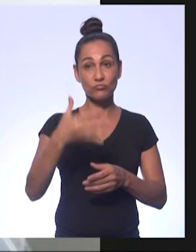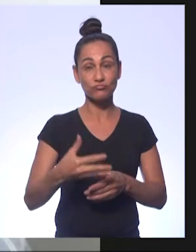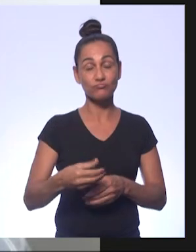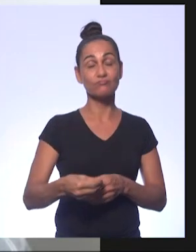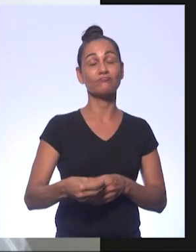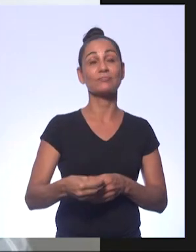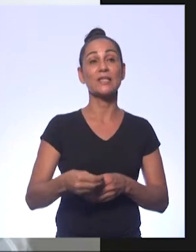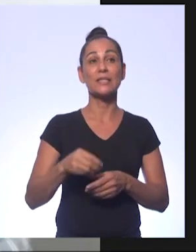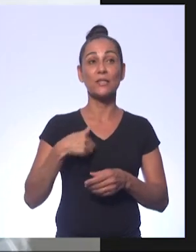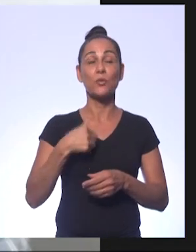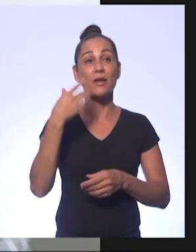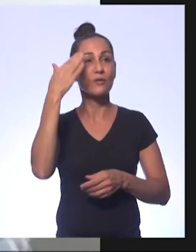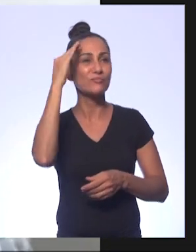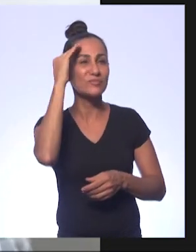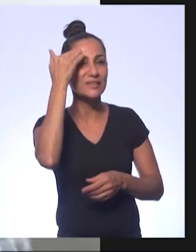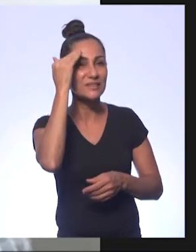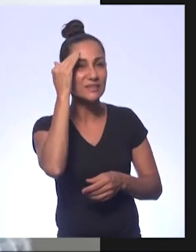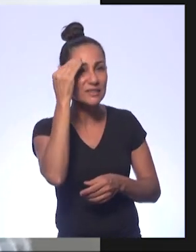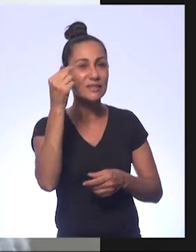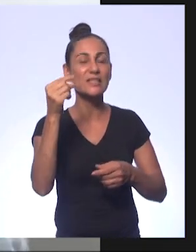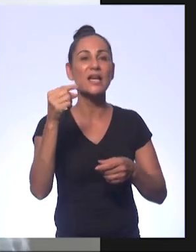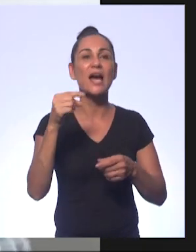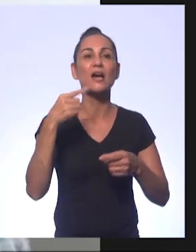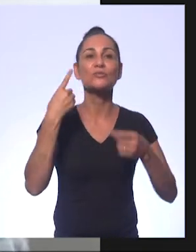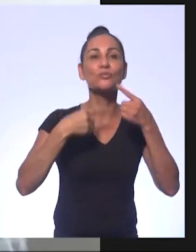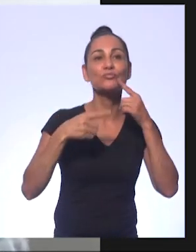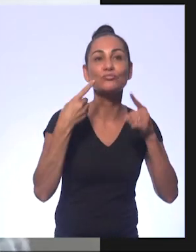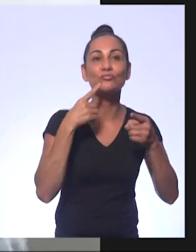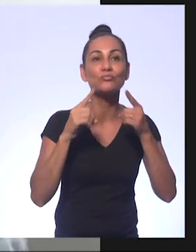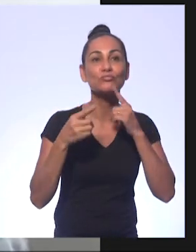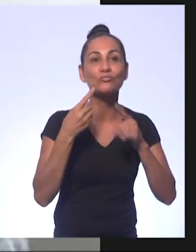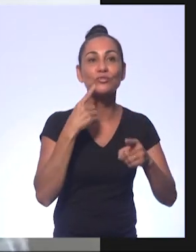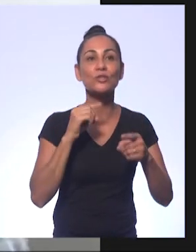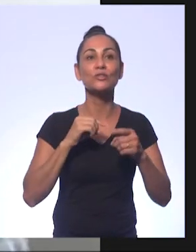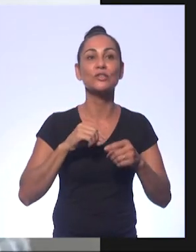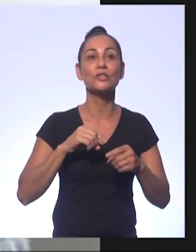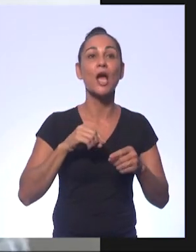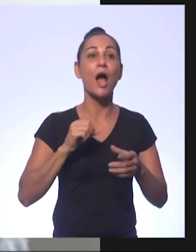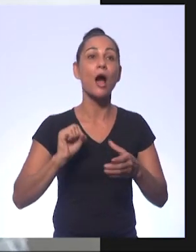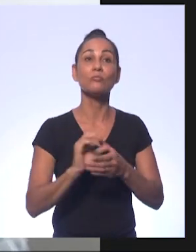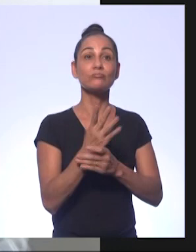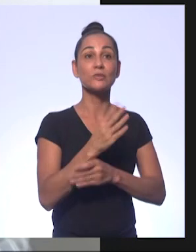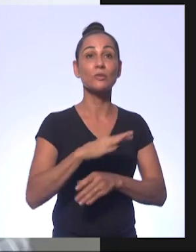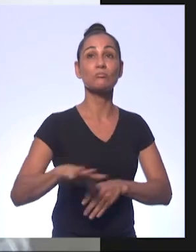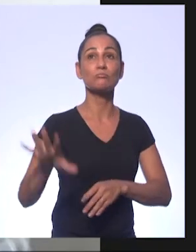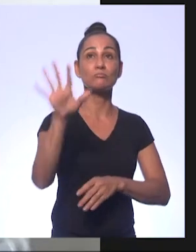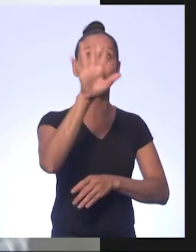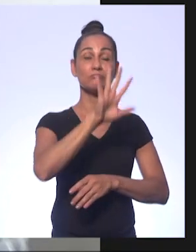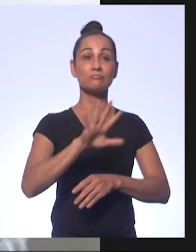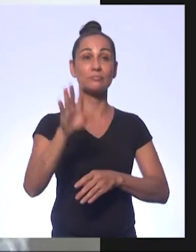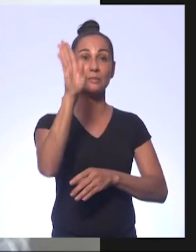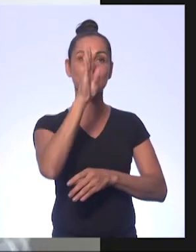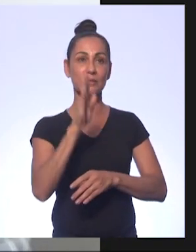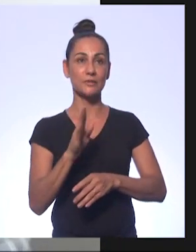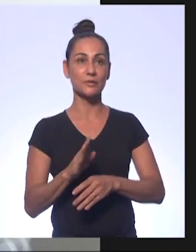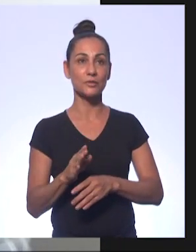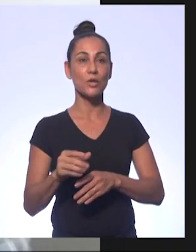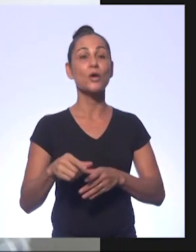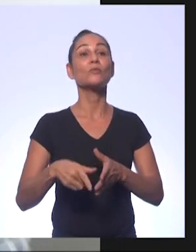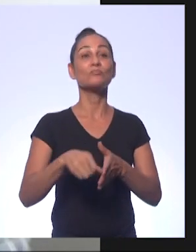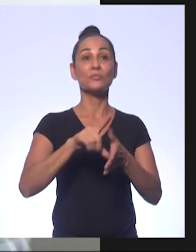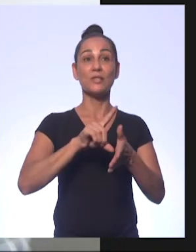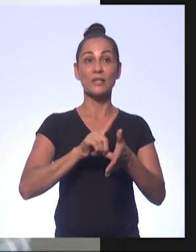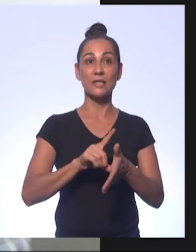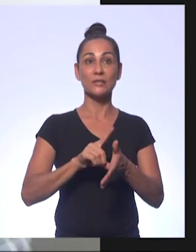Eu entendi as discussões que estavam rolando no Brasil no que antecedeu